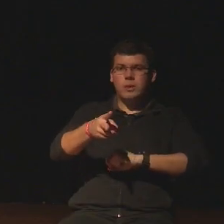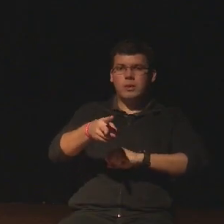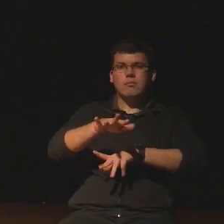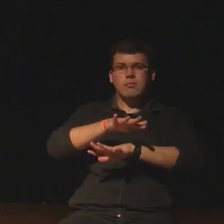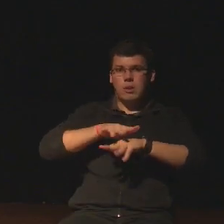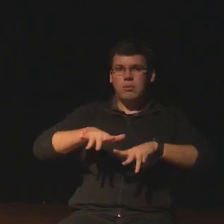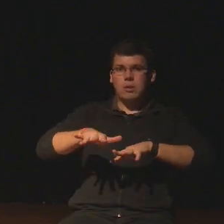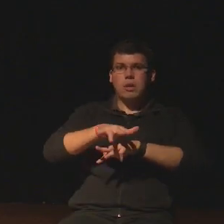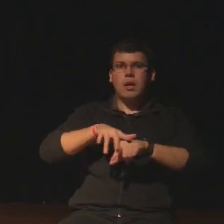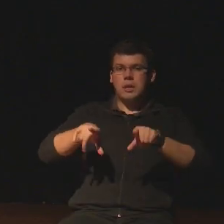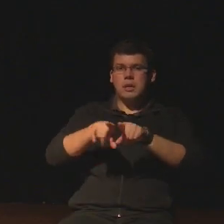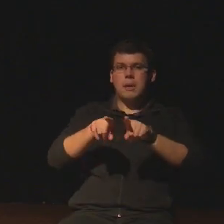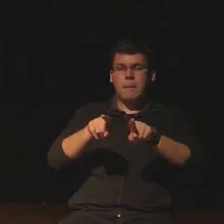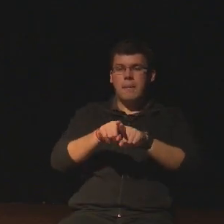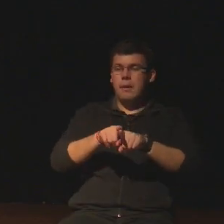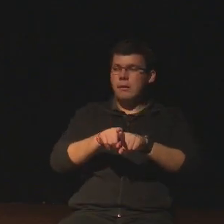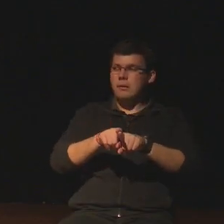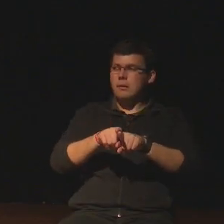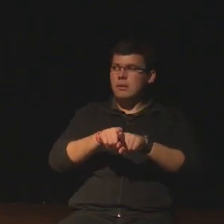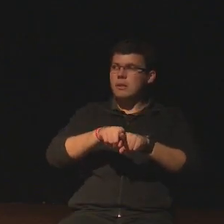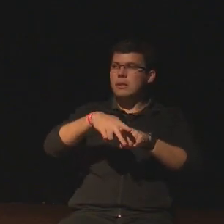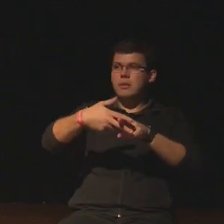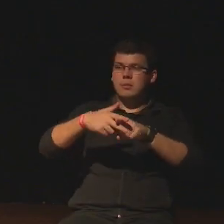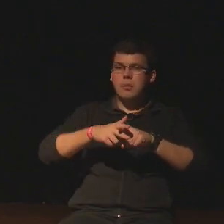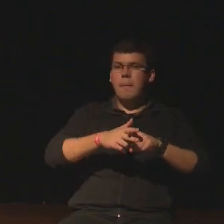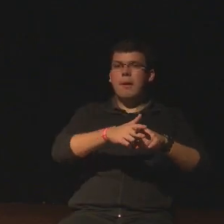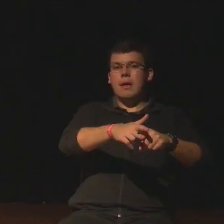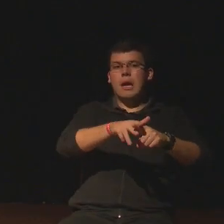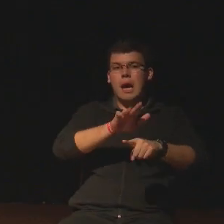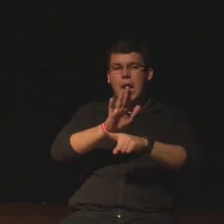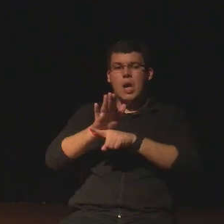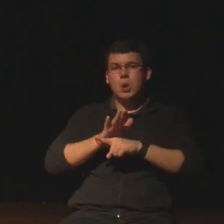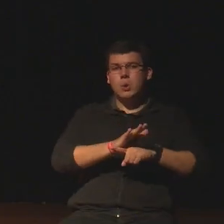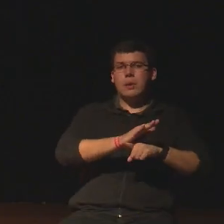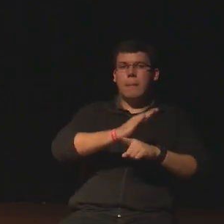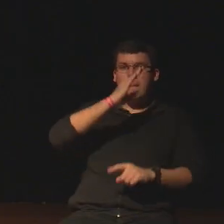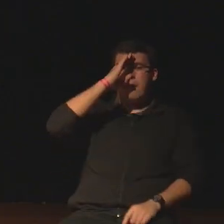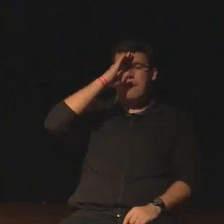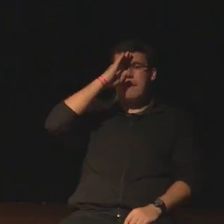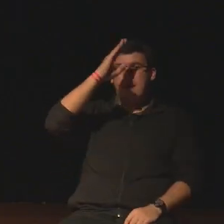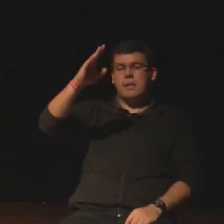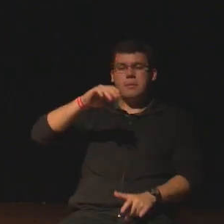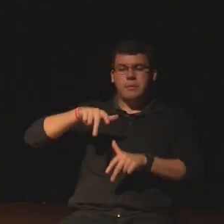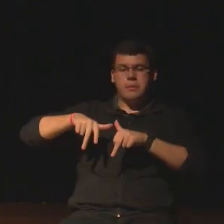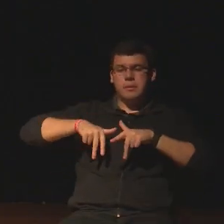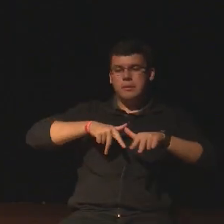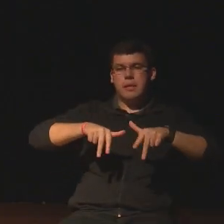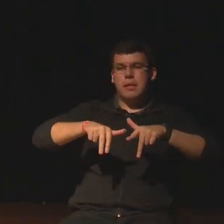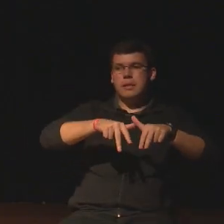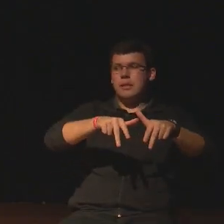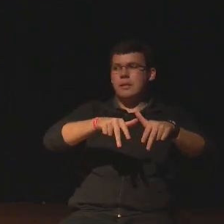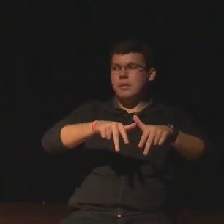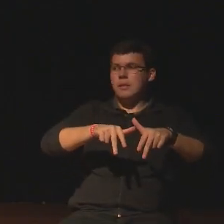urbanização e dessa qualificação, principalmente para o pedestre, dos espaços de estar de uma forma geral.